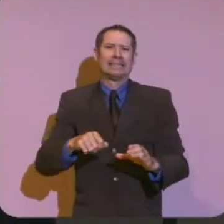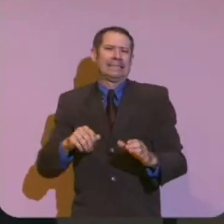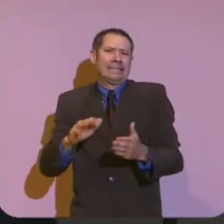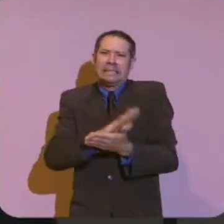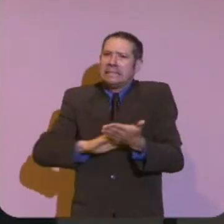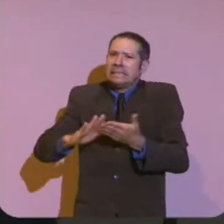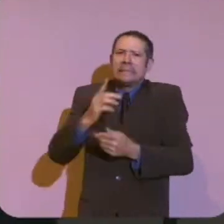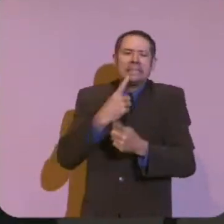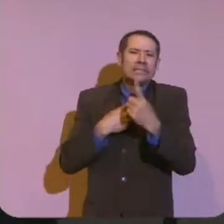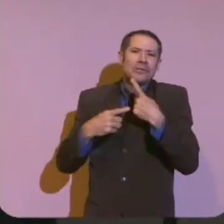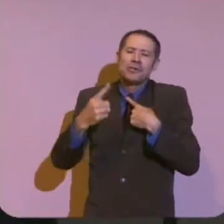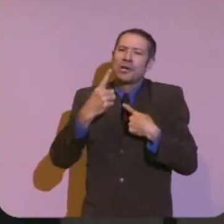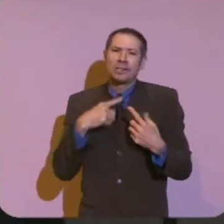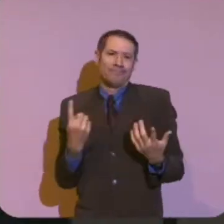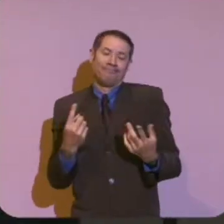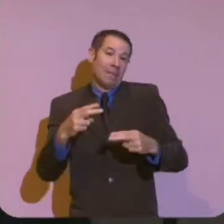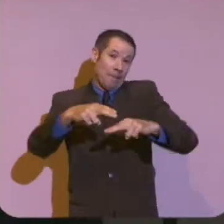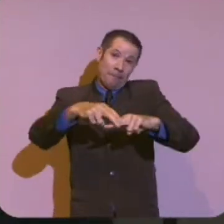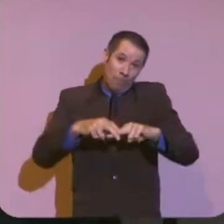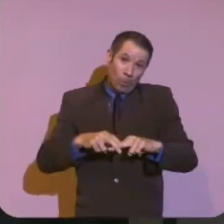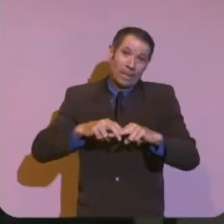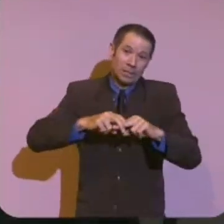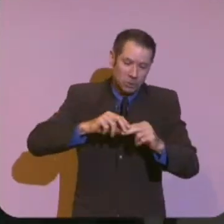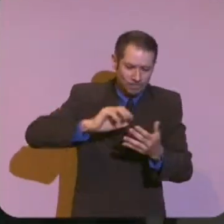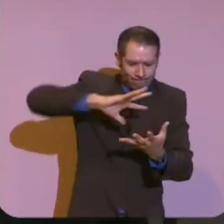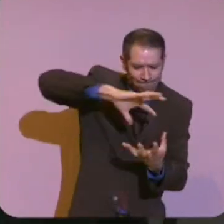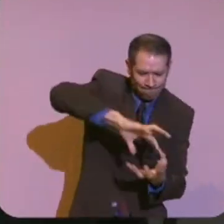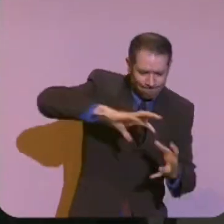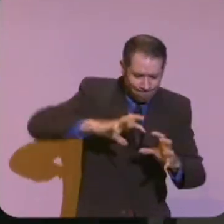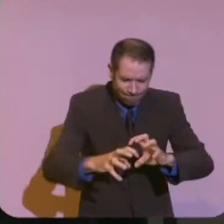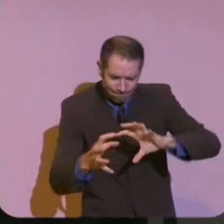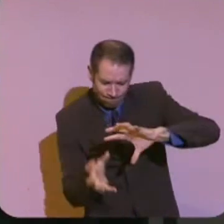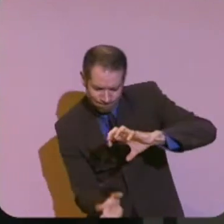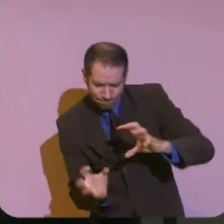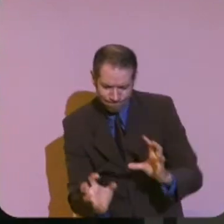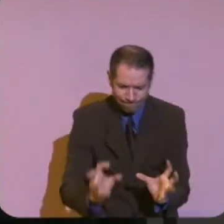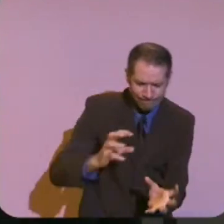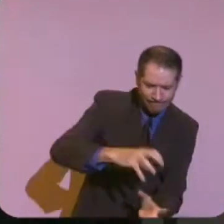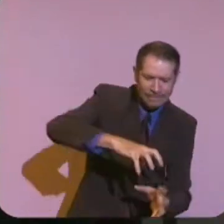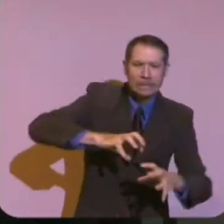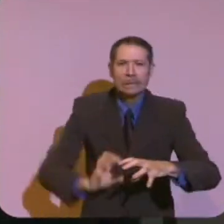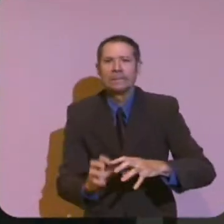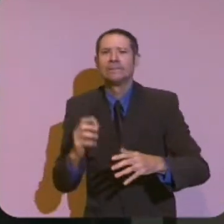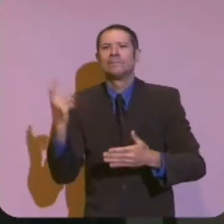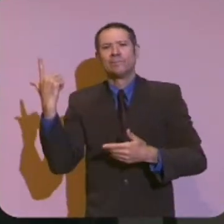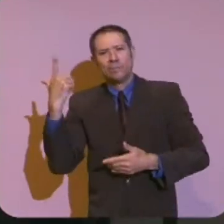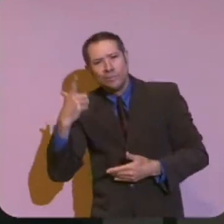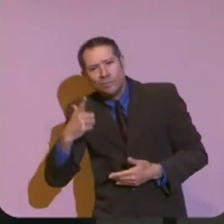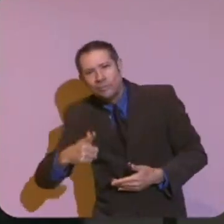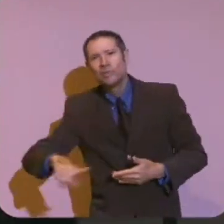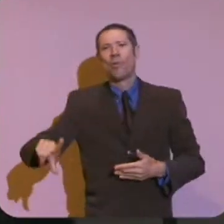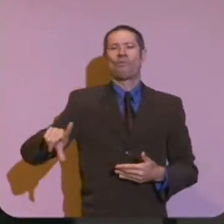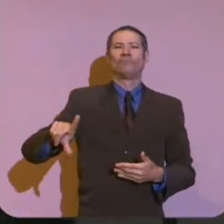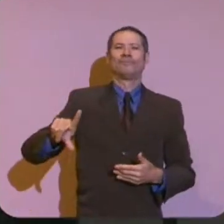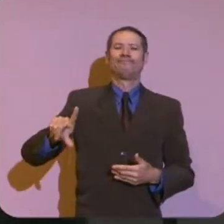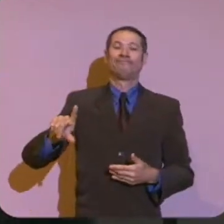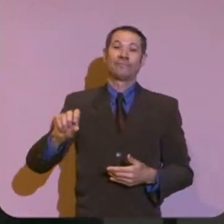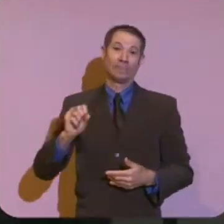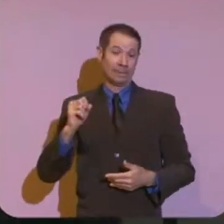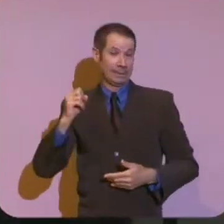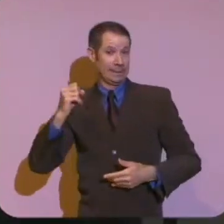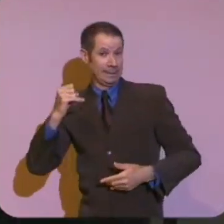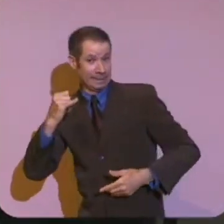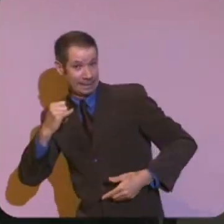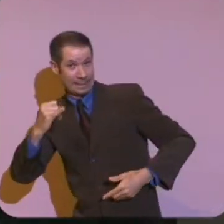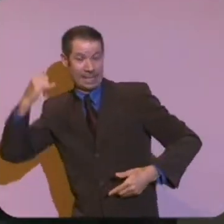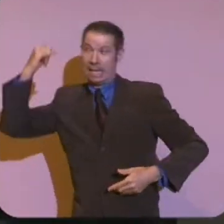como desejava. Por isso ele amassou o barro e começou novamente. Se eu anunciar